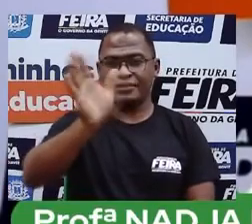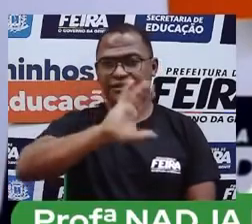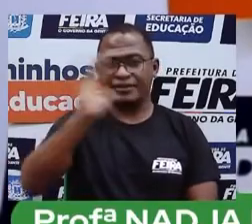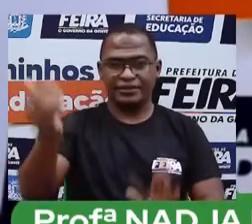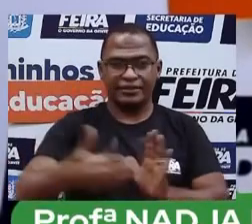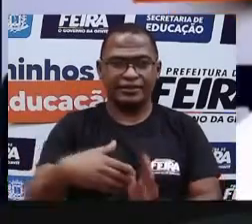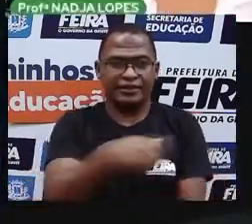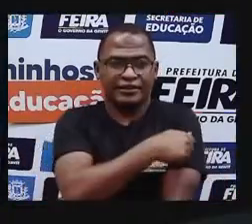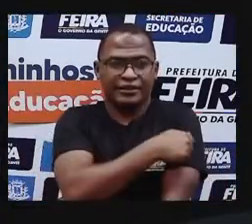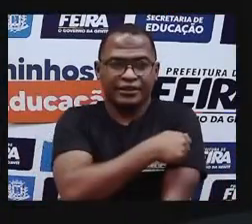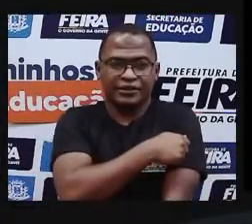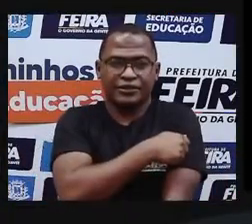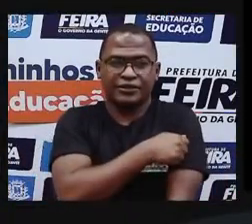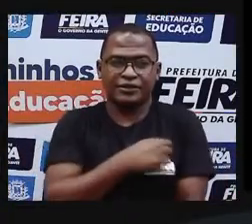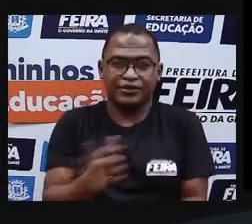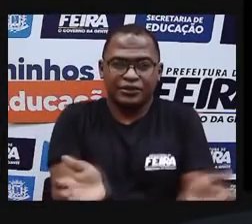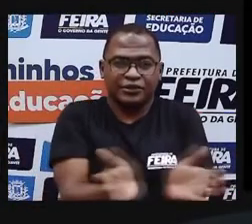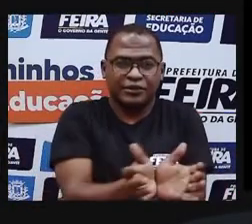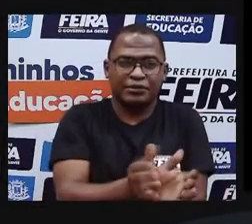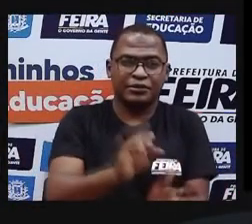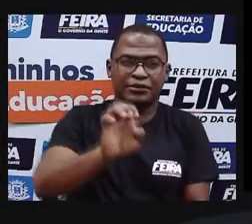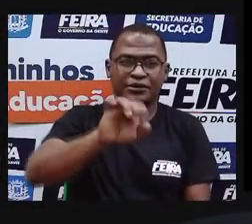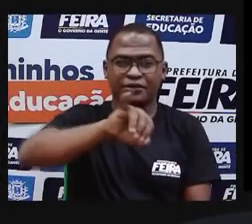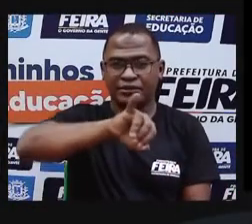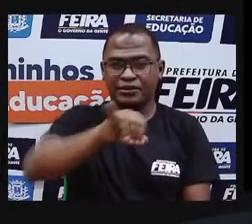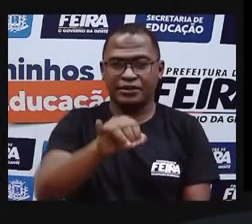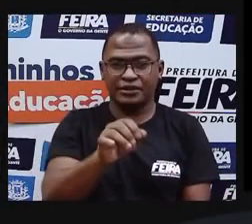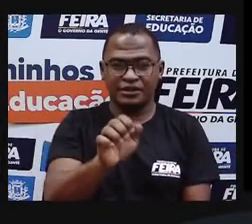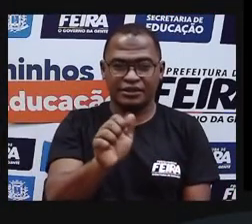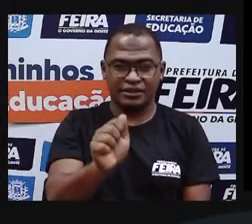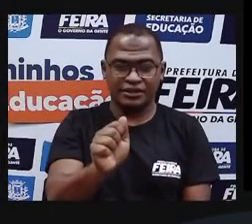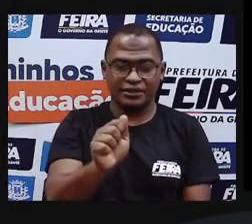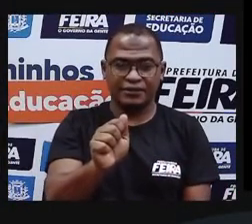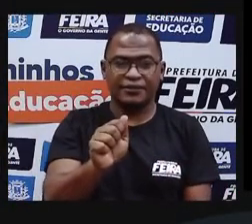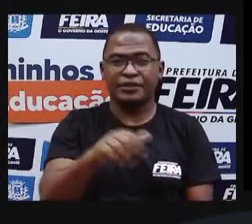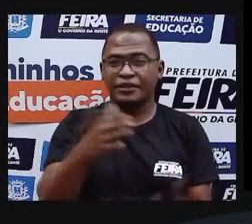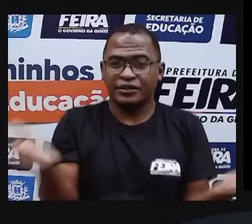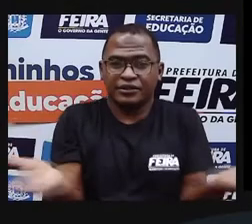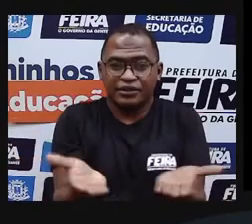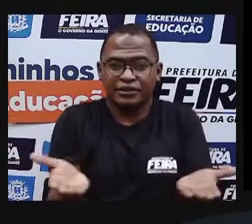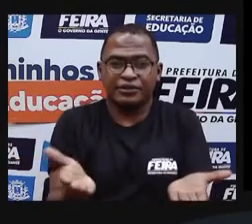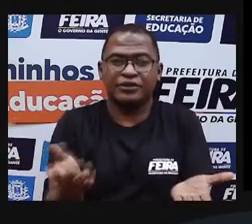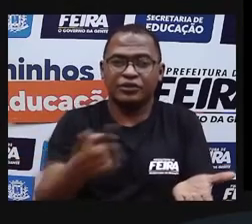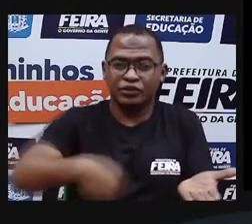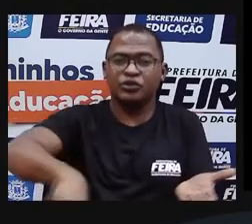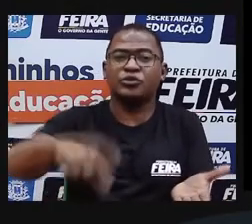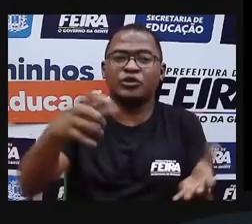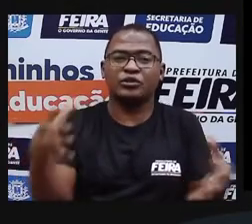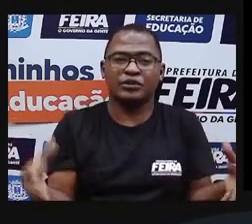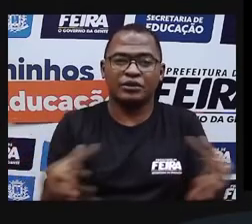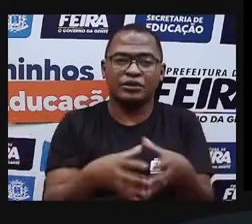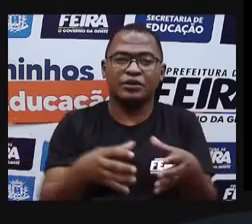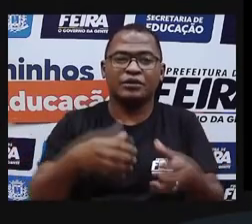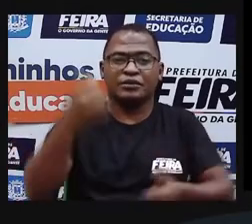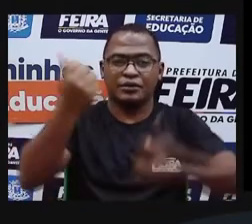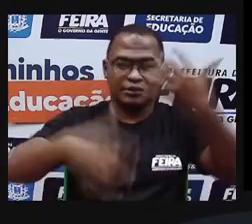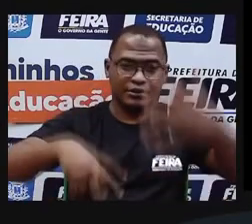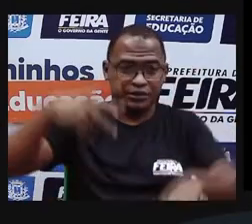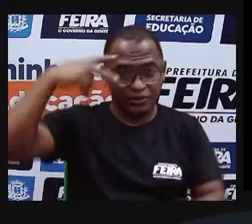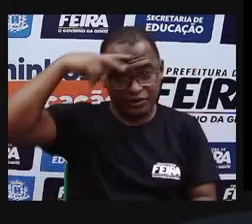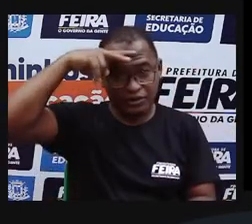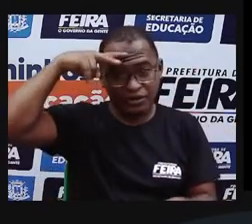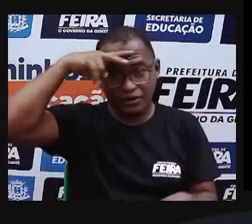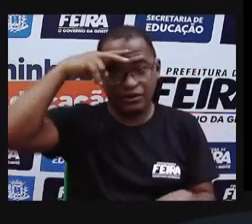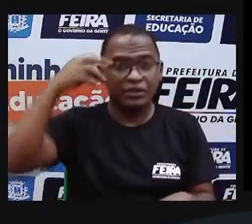queridos alunos da EJA, mais uma vez estamos aqui para uma aula de história. Vou apresentar para